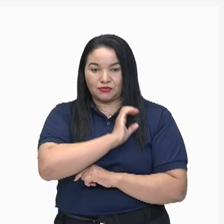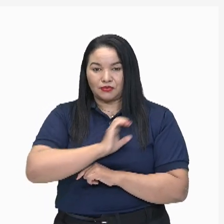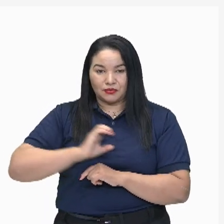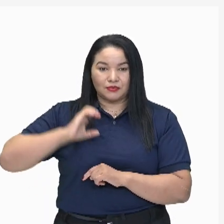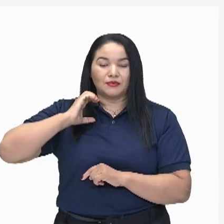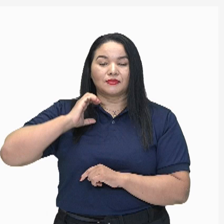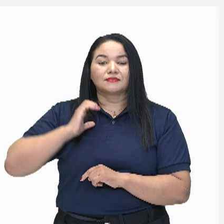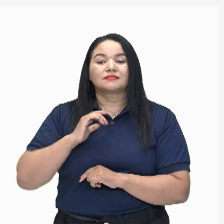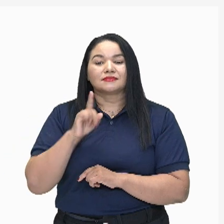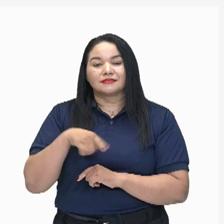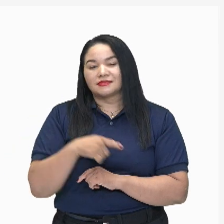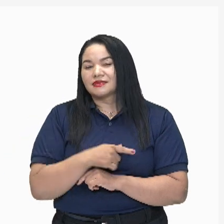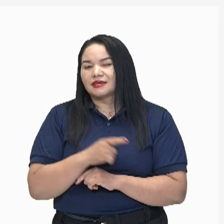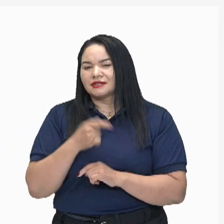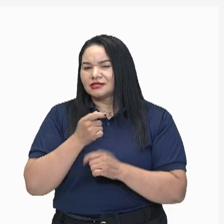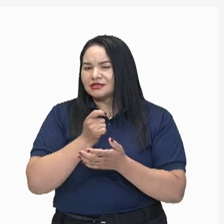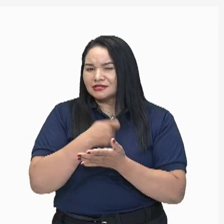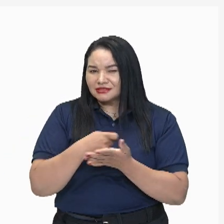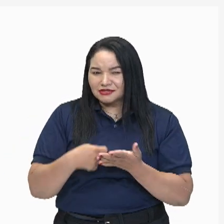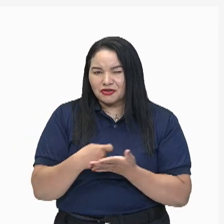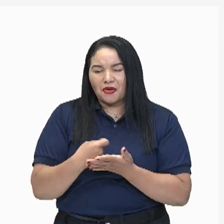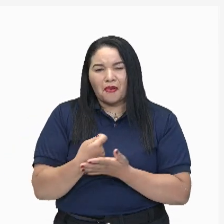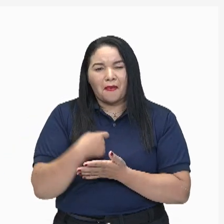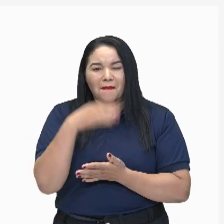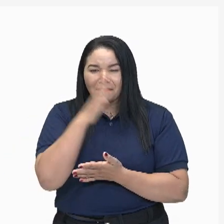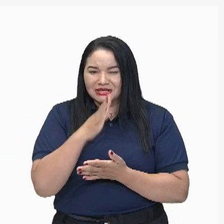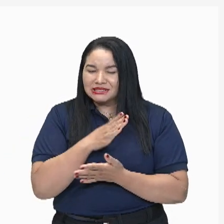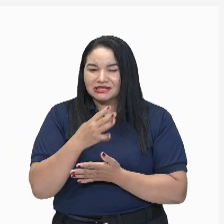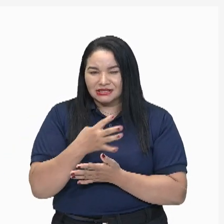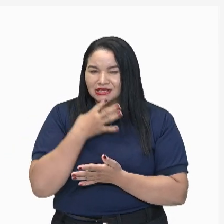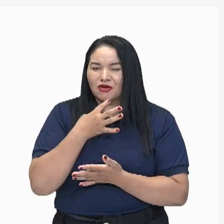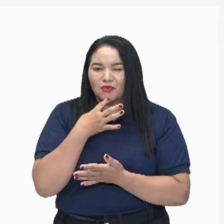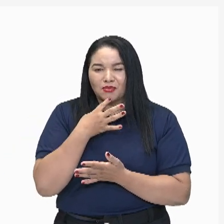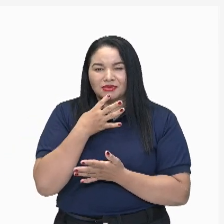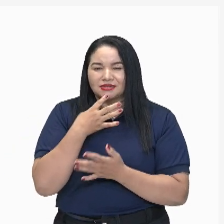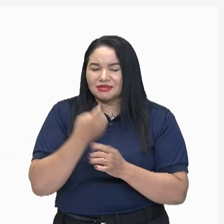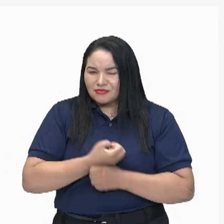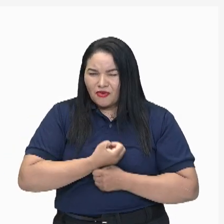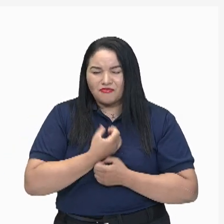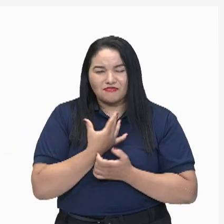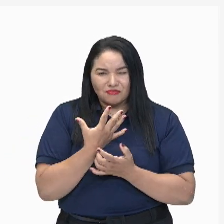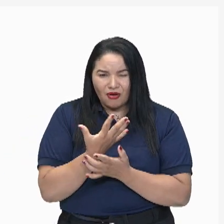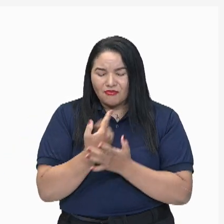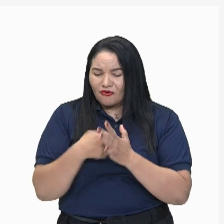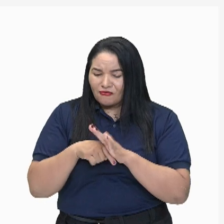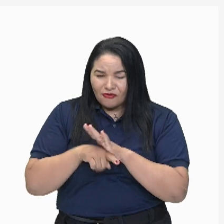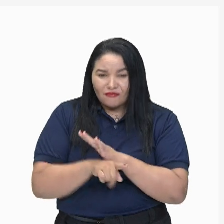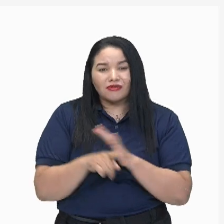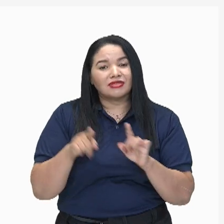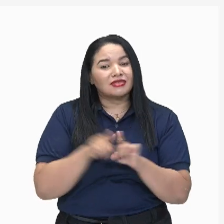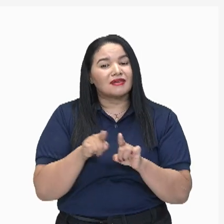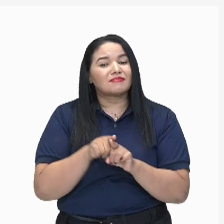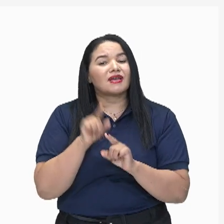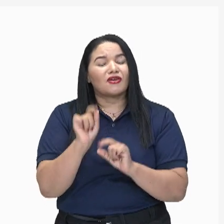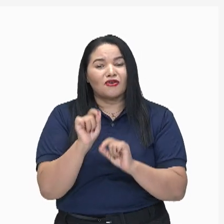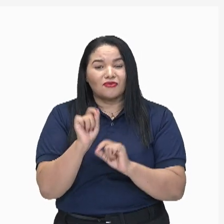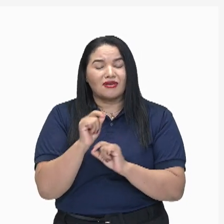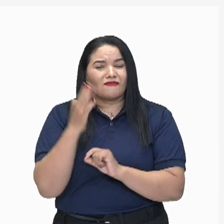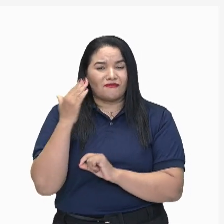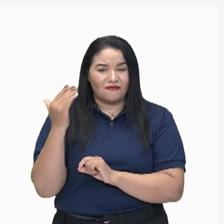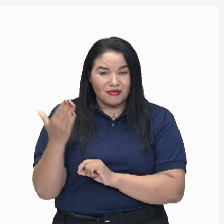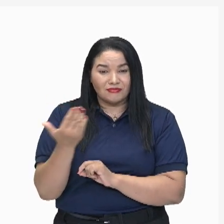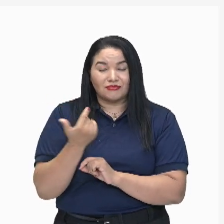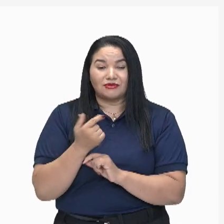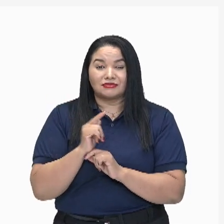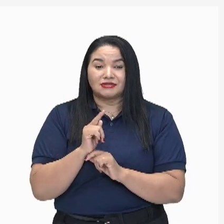brasileira, muito conhecida pelas suas obras profundas, também se tornou ícone das